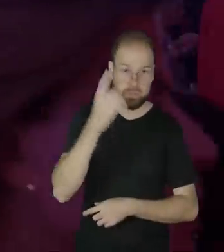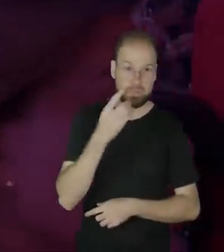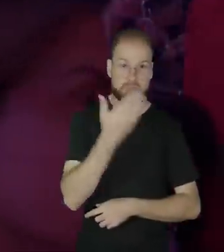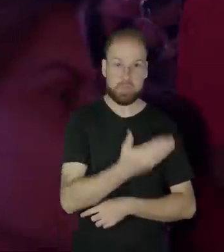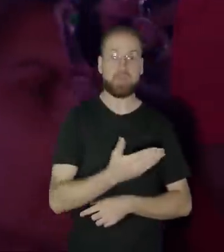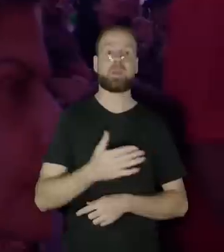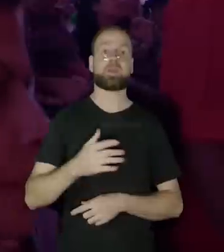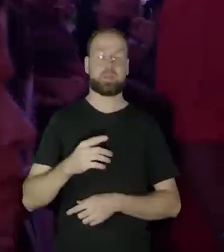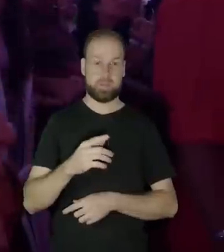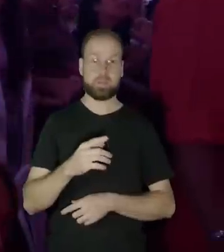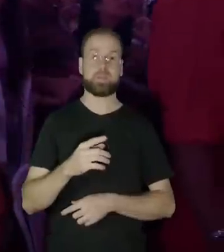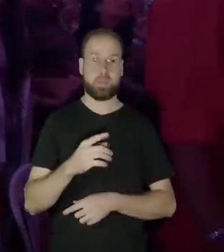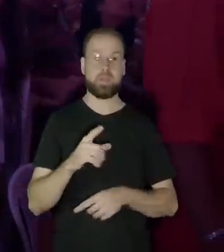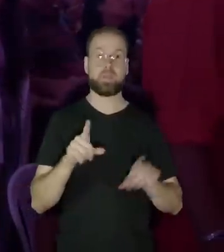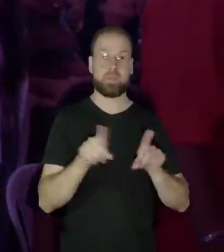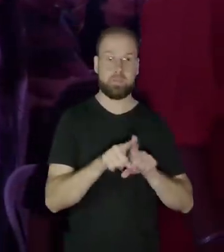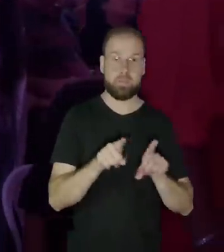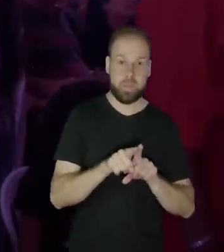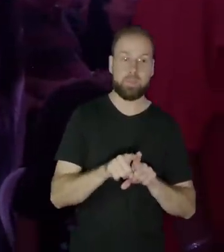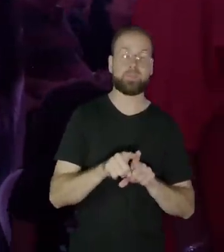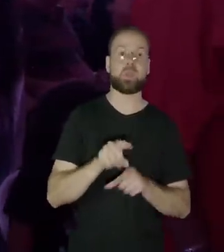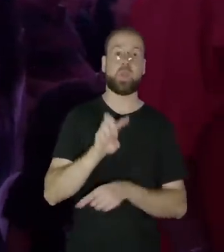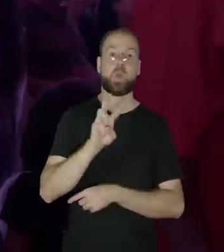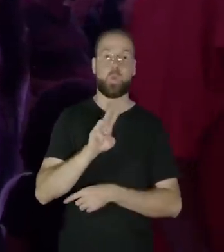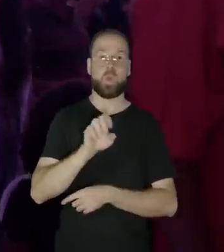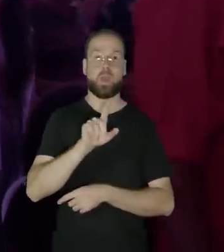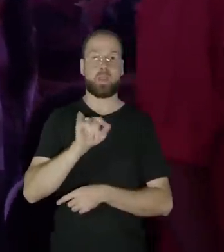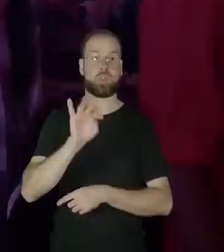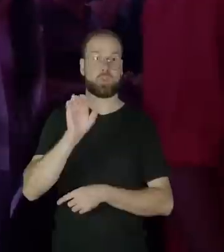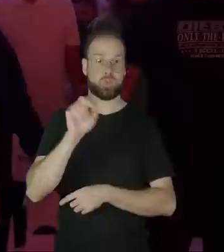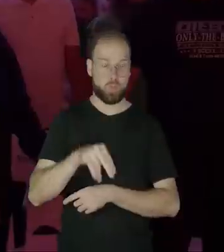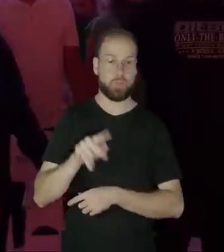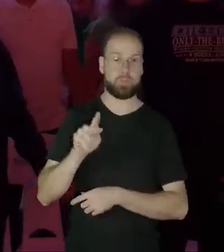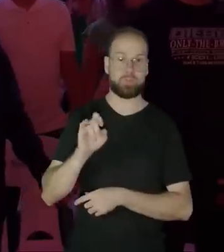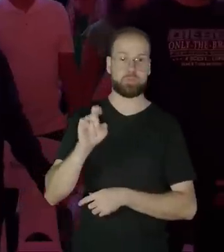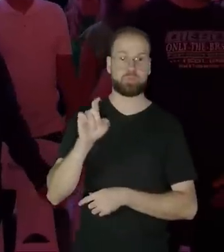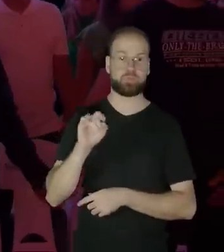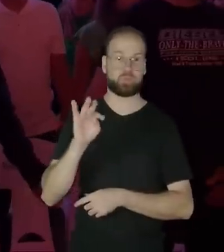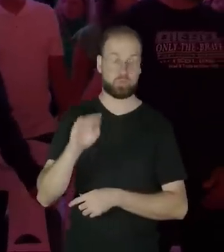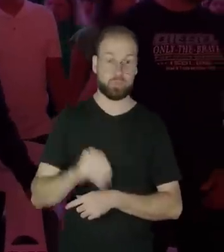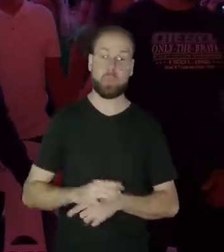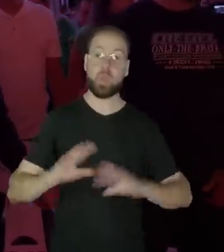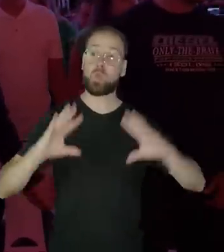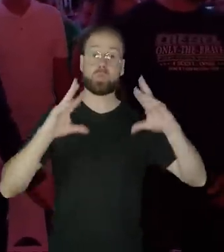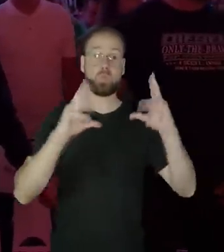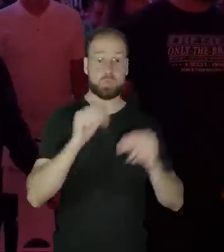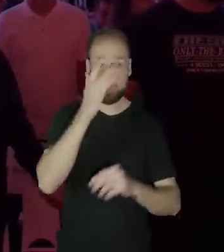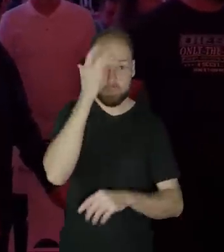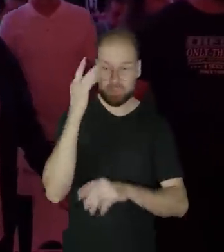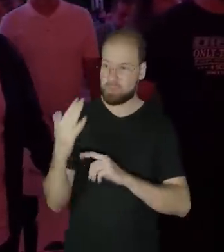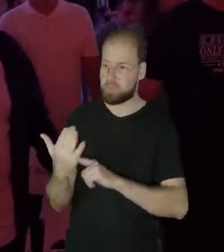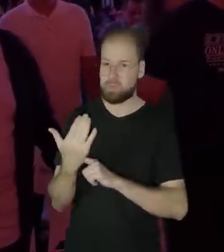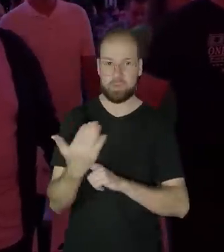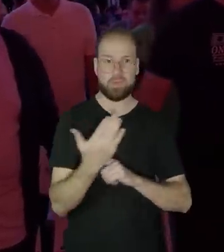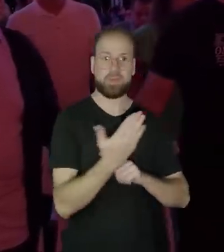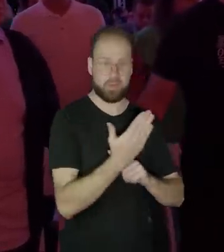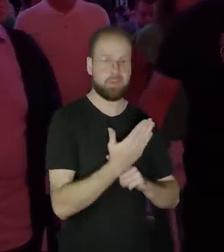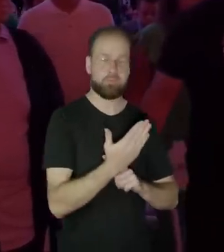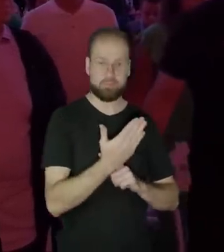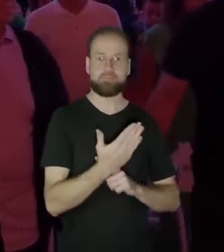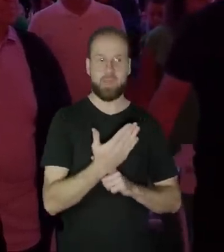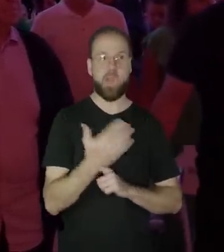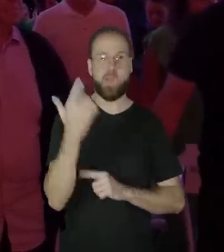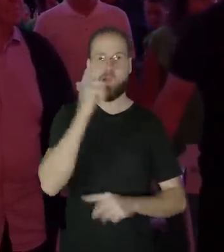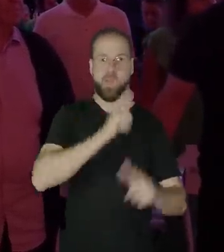Câmara Municipal, Wellington Peixoto. Todas as pessoas que nos ajudaram, que contribuíram, que fizeram desse sonho